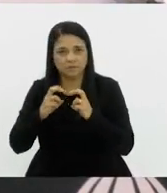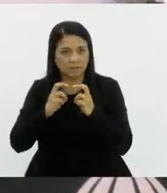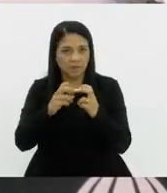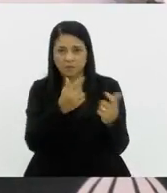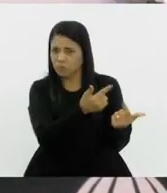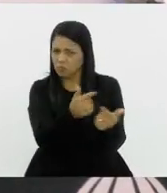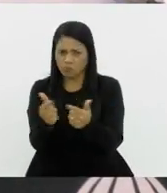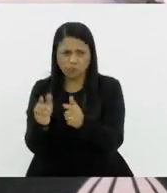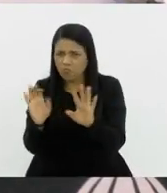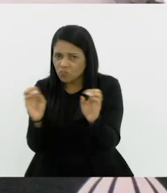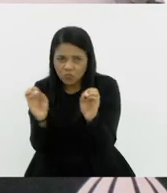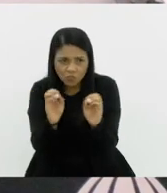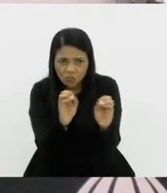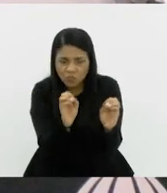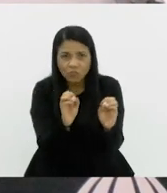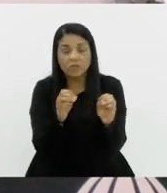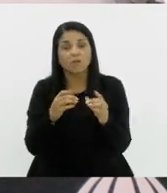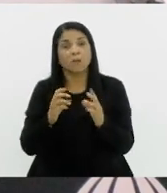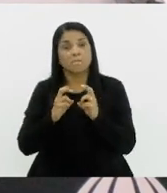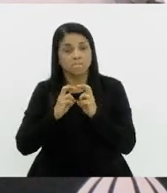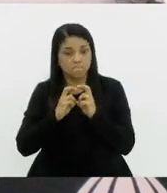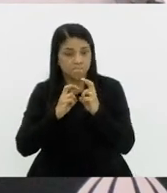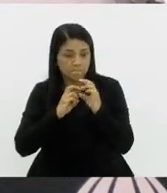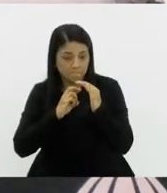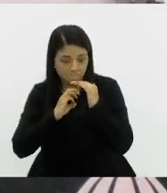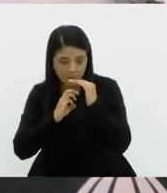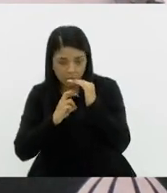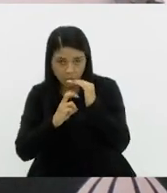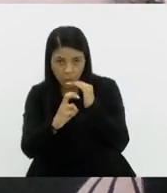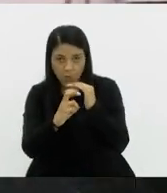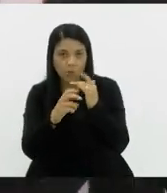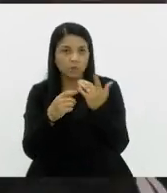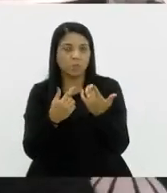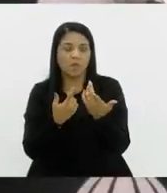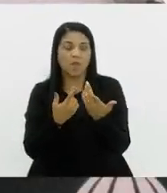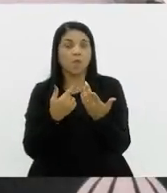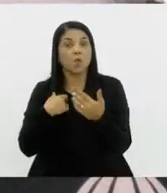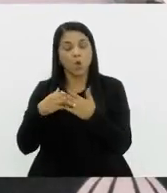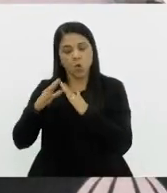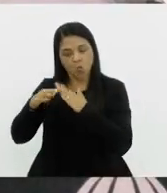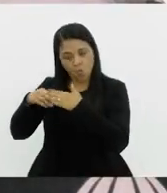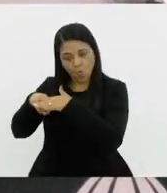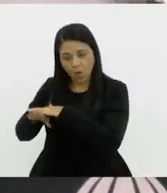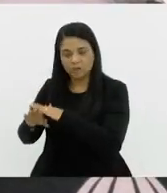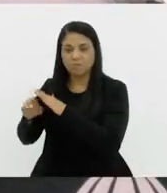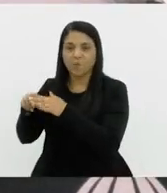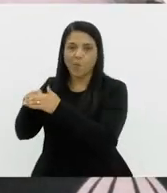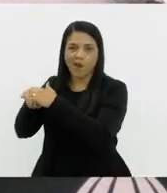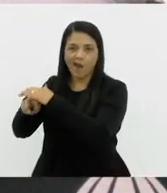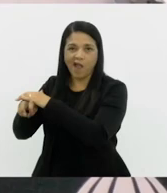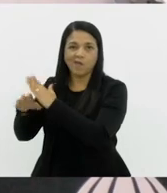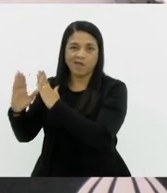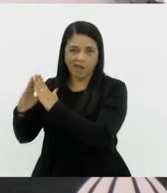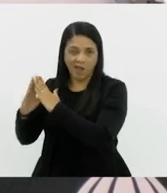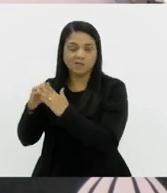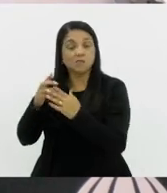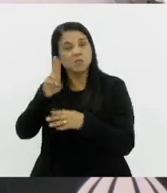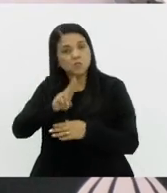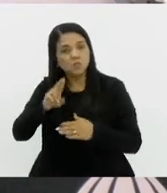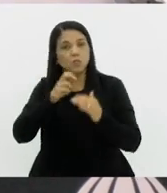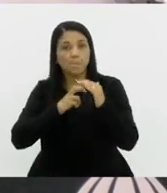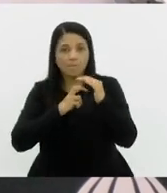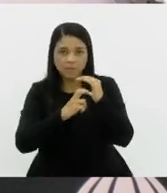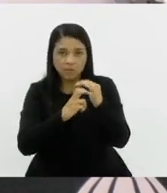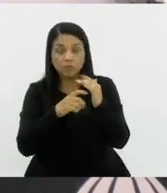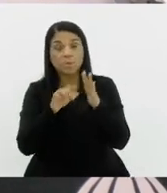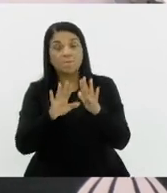pouco, sabe? Nem contra metrô, que eu uso sempre que possível, costumo deixar meu carro em casa e usar metrô sempre que possível. Só que a gente